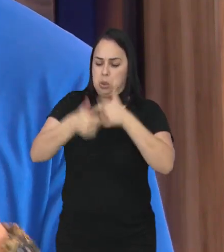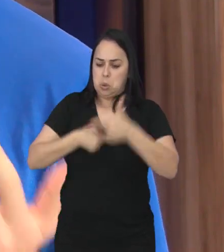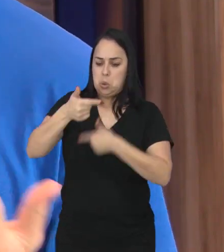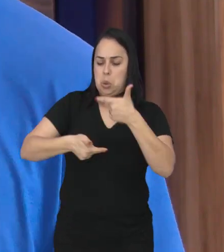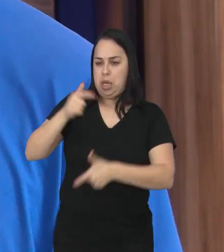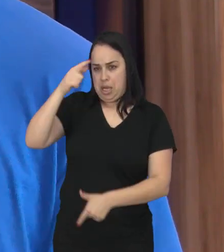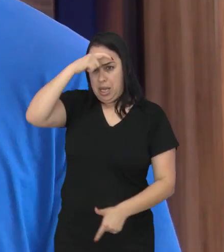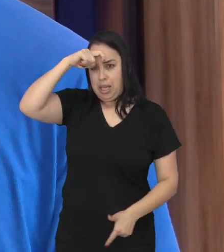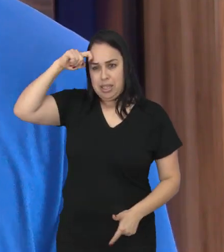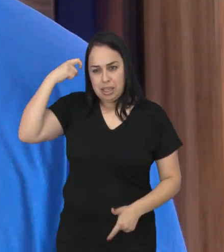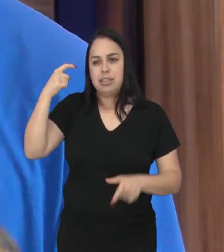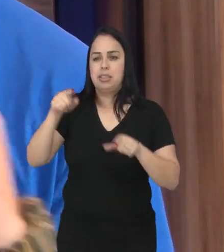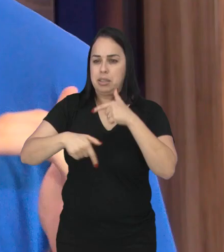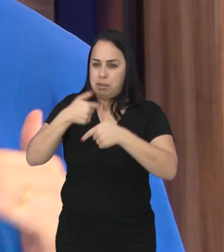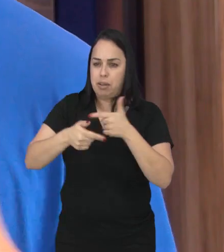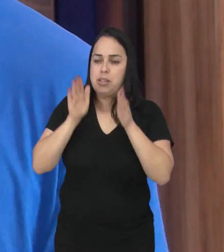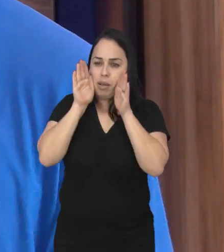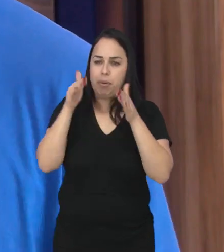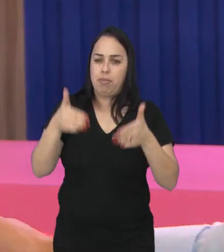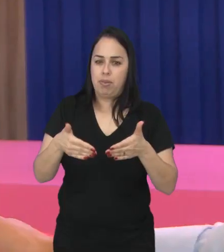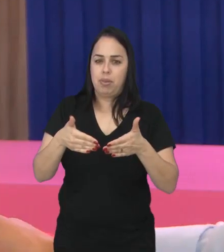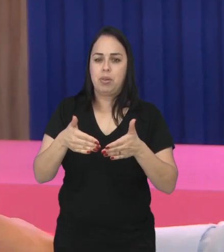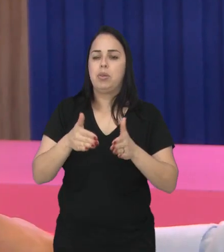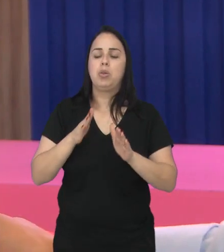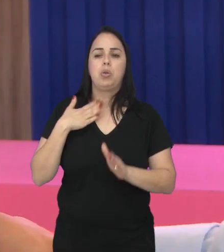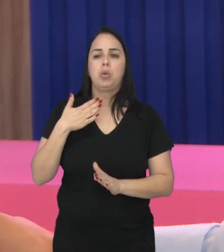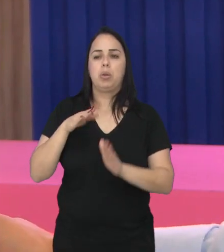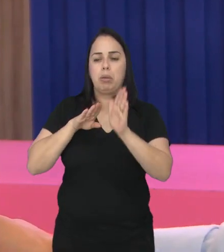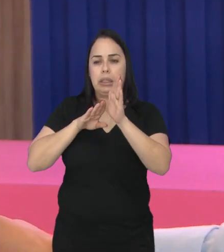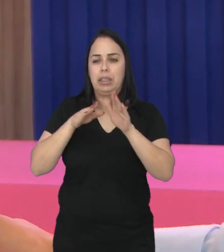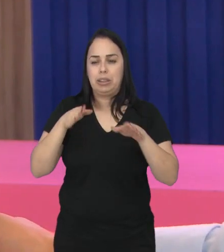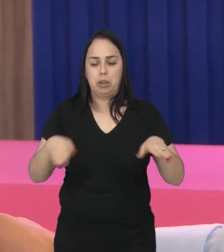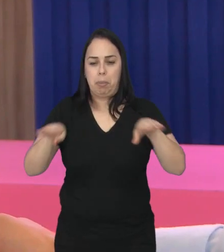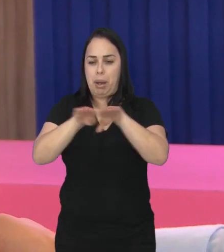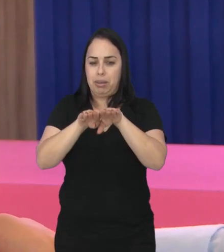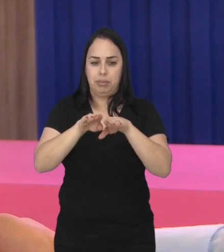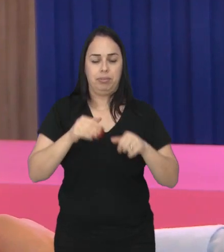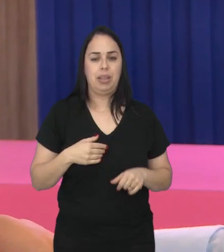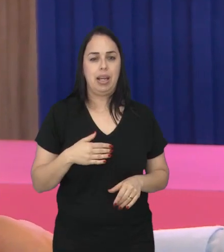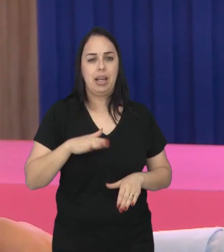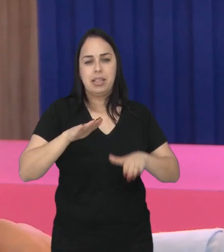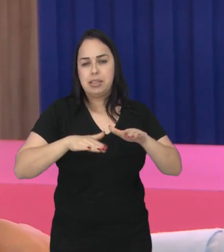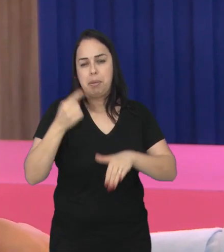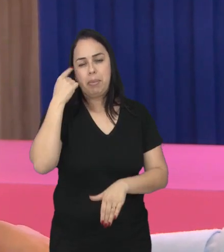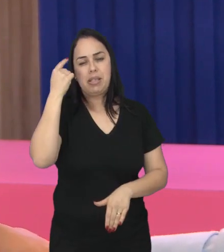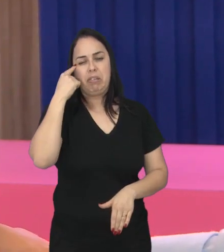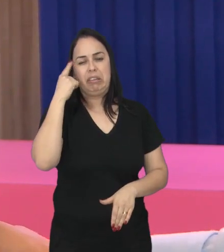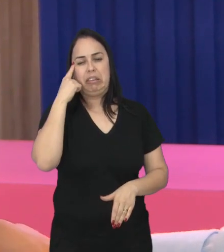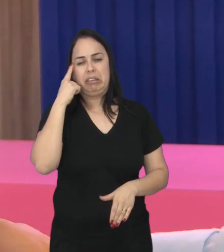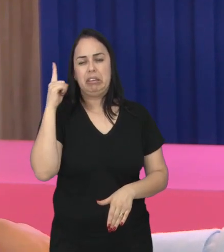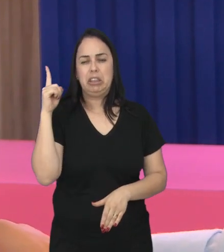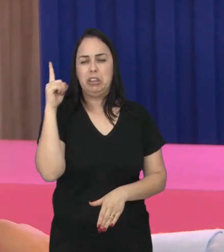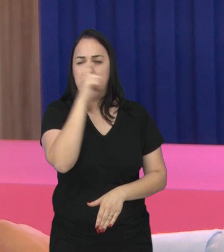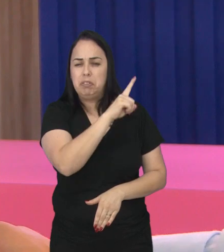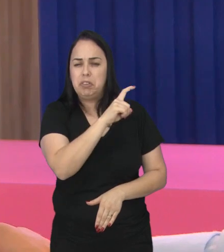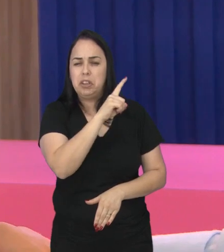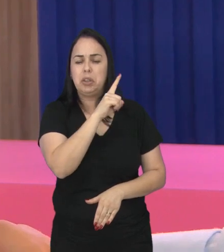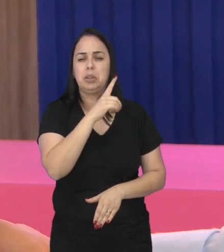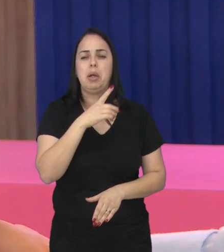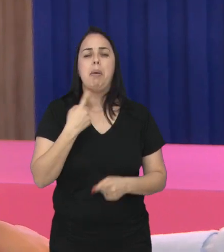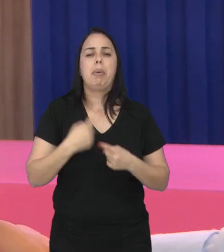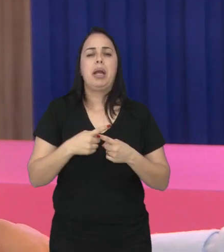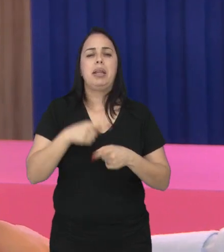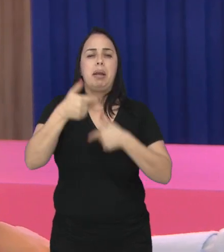tanto a demanda prioridade né a gente mantém o mesmo fluxo eu achava que eu que eu teria dificuldade de entregar resultado porque eu ficaria muito